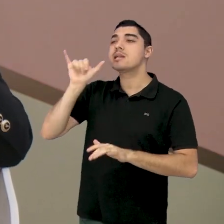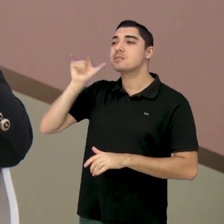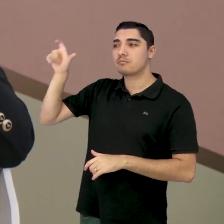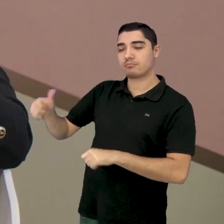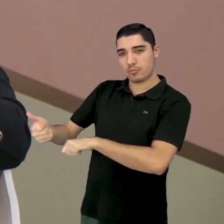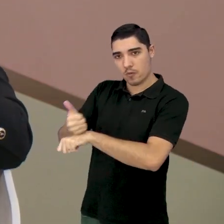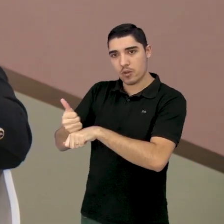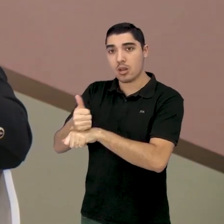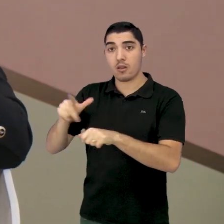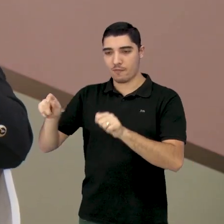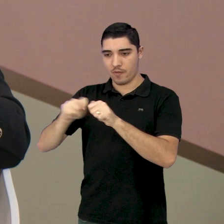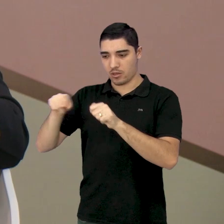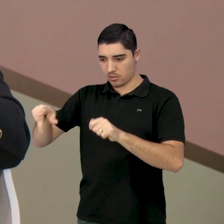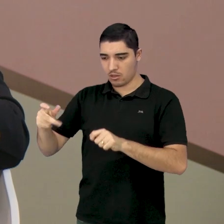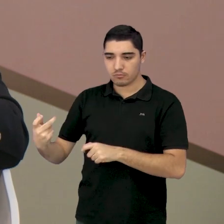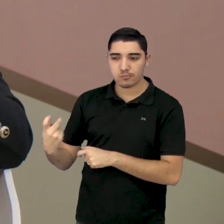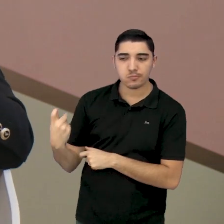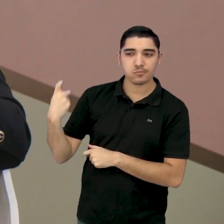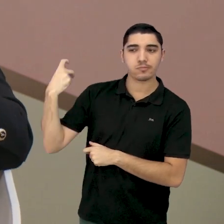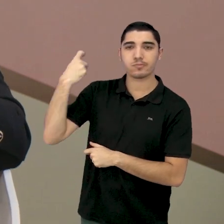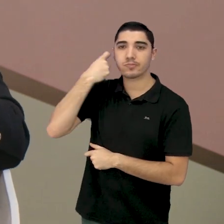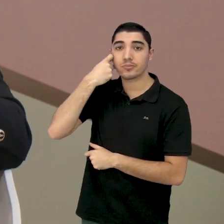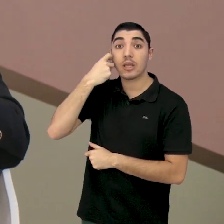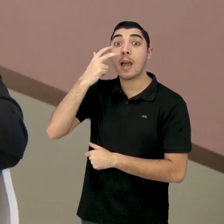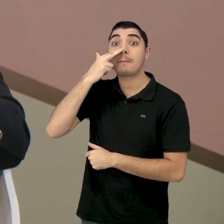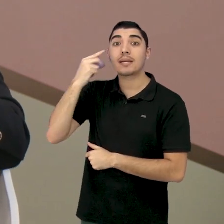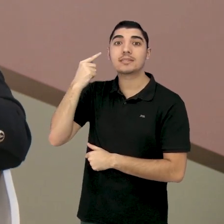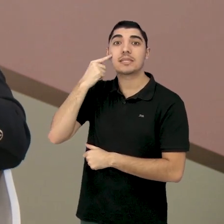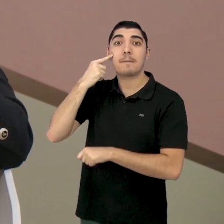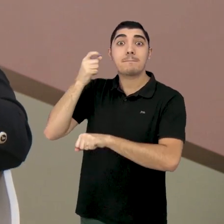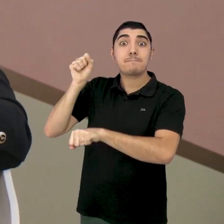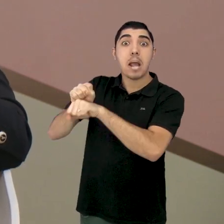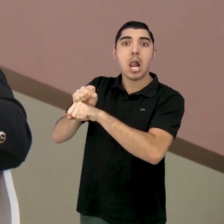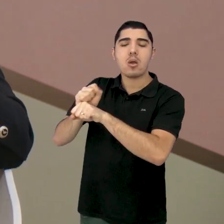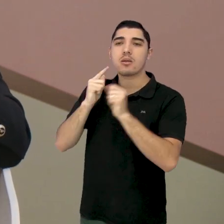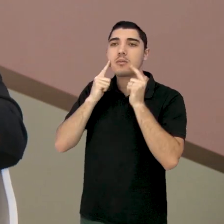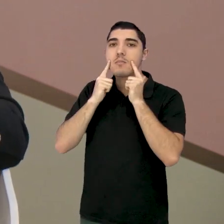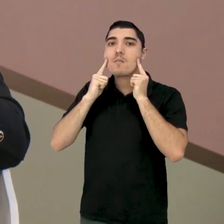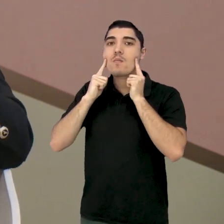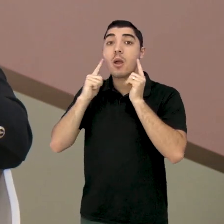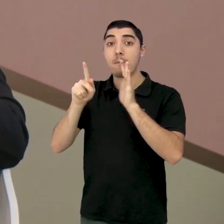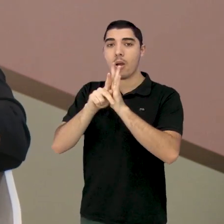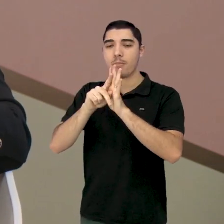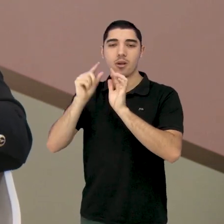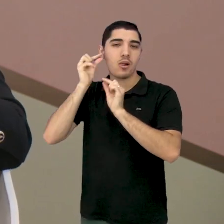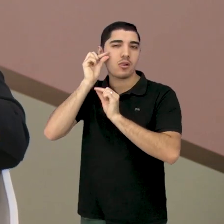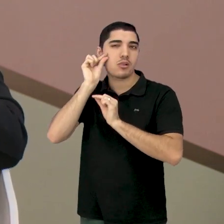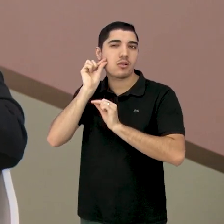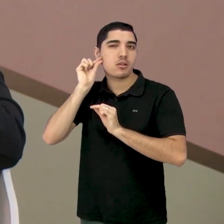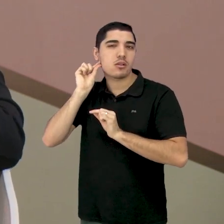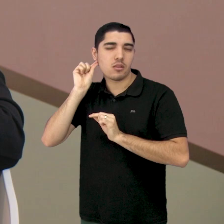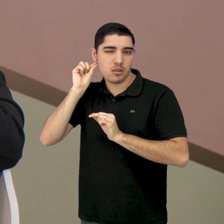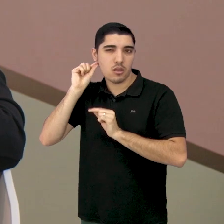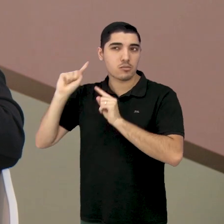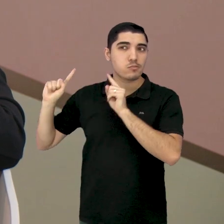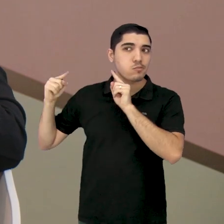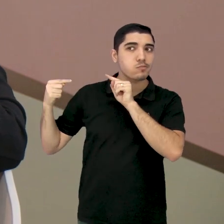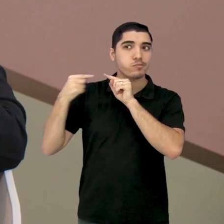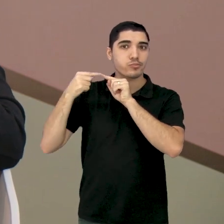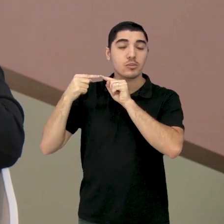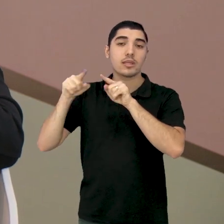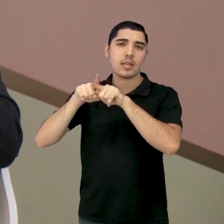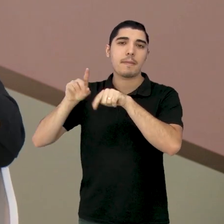complexo proteico, né, biológico, que é produzida pela bactéria Clostridium botulinum. Mais difícil ainda, nossa, né, esse eu Gisele? nem